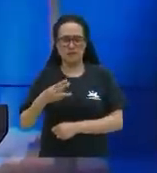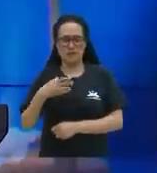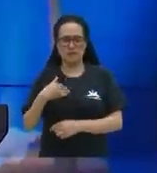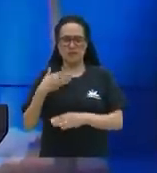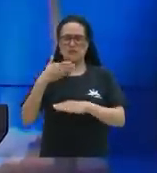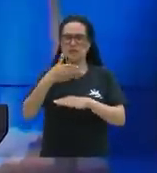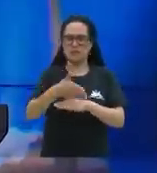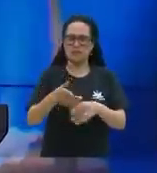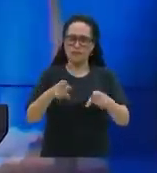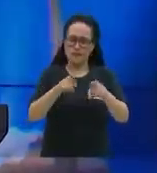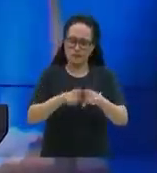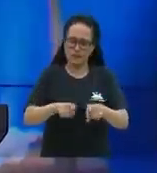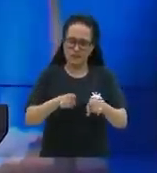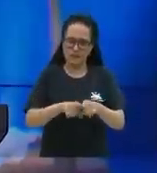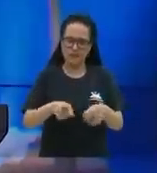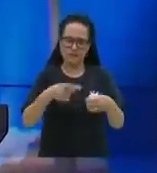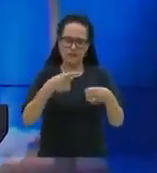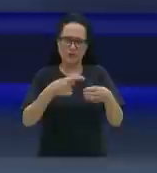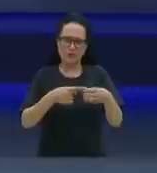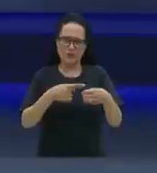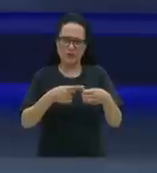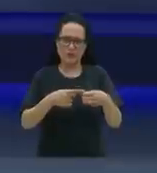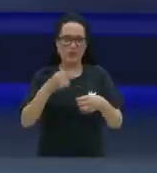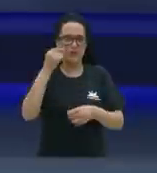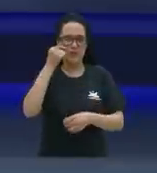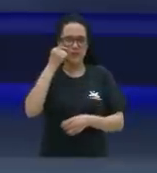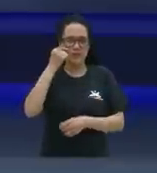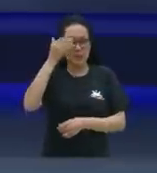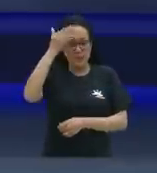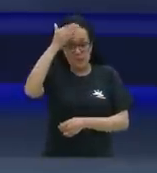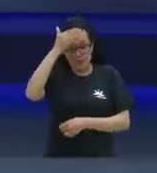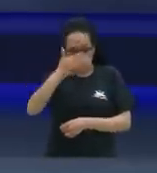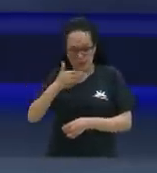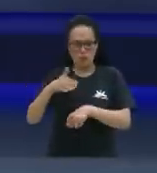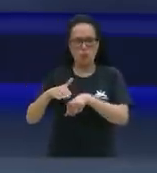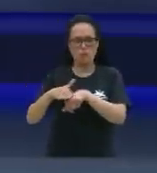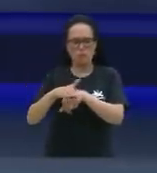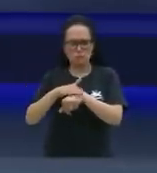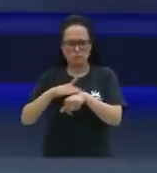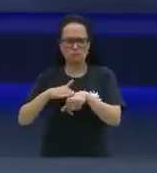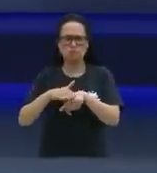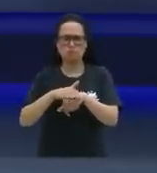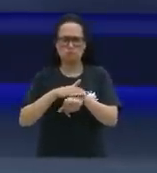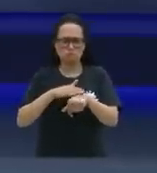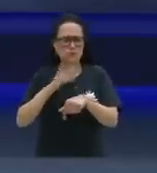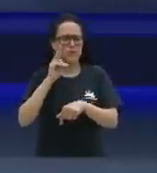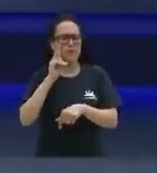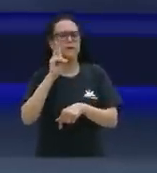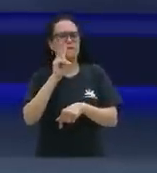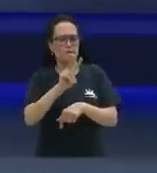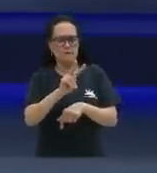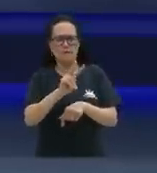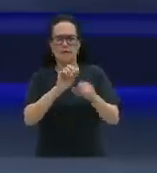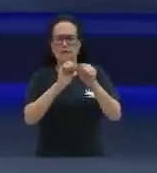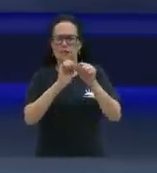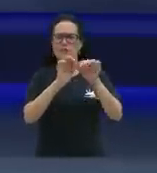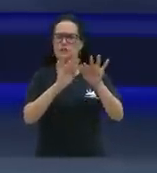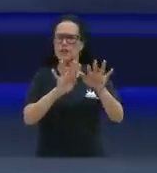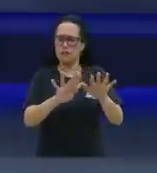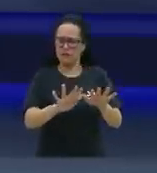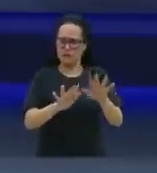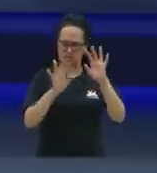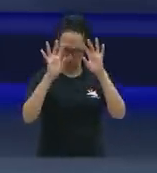cidade, conversar com as testemunhas, com as pessoas que viram a graça tão grande